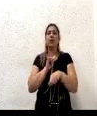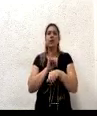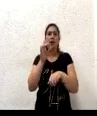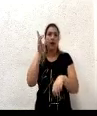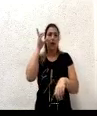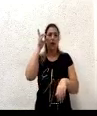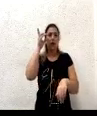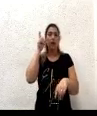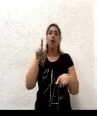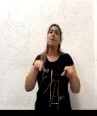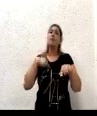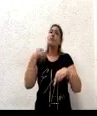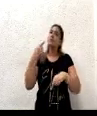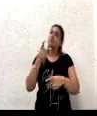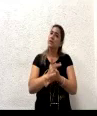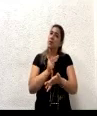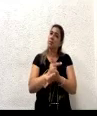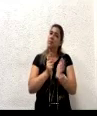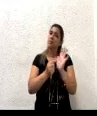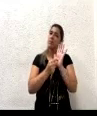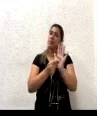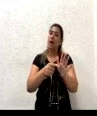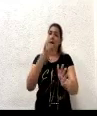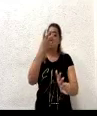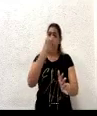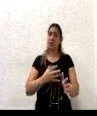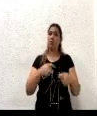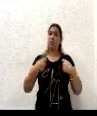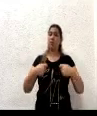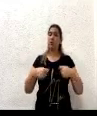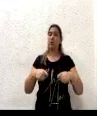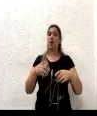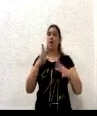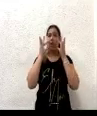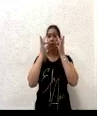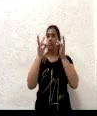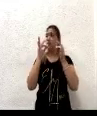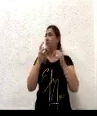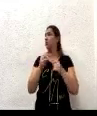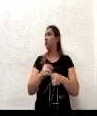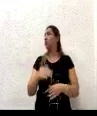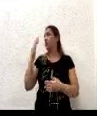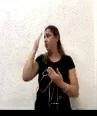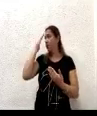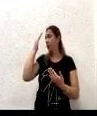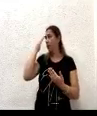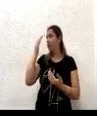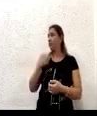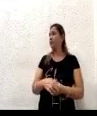mostrar que isso é sério. Sim. Muito obrigado, presidente. Muito obrigado, Nayara e Kelly. Peço aos